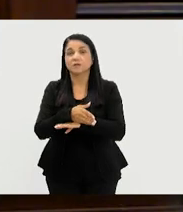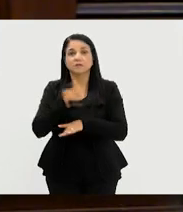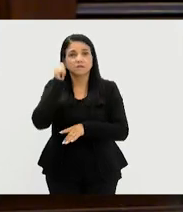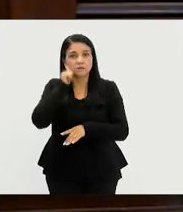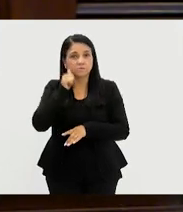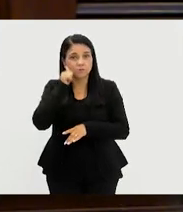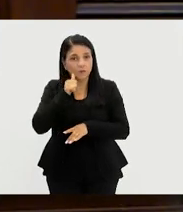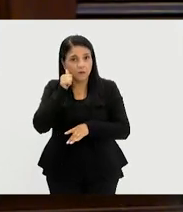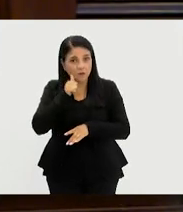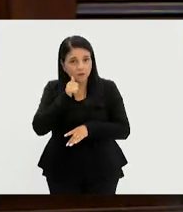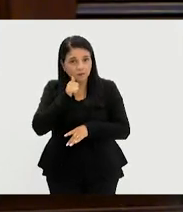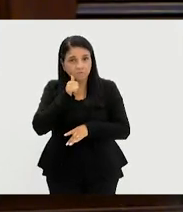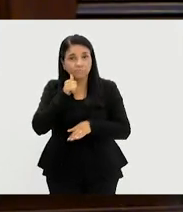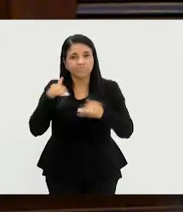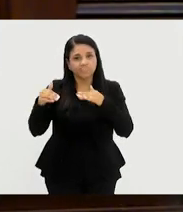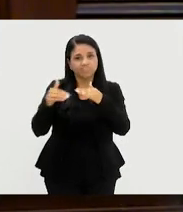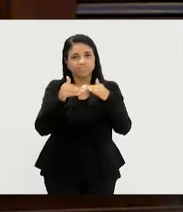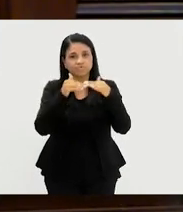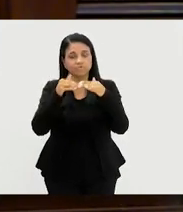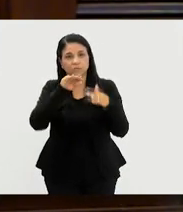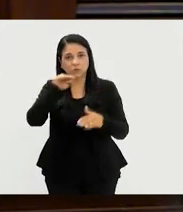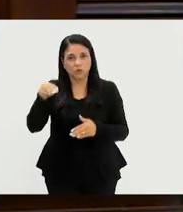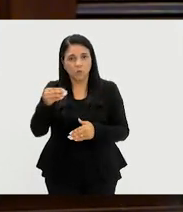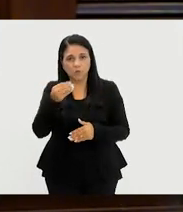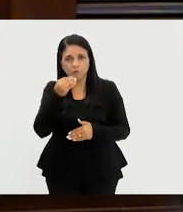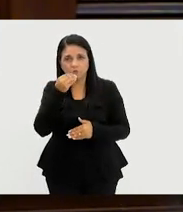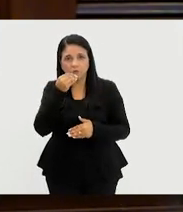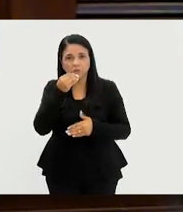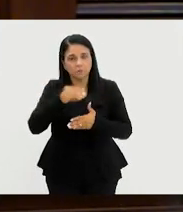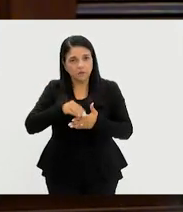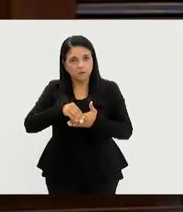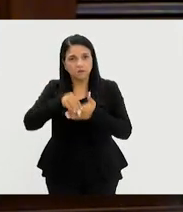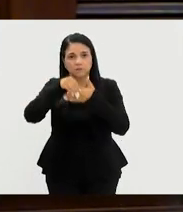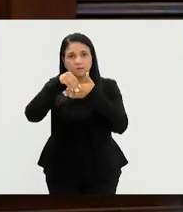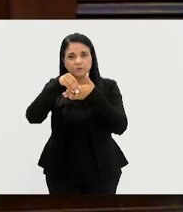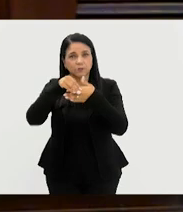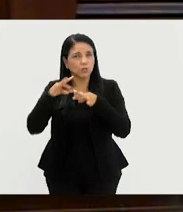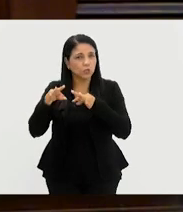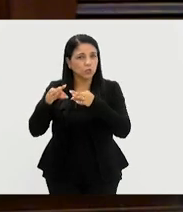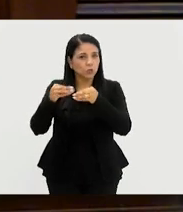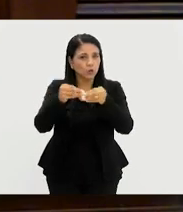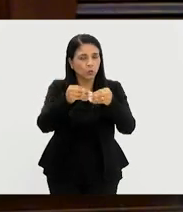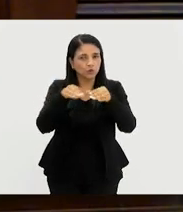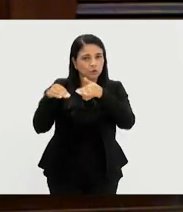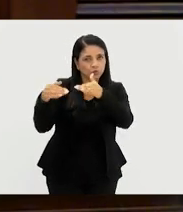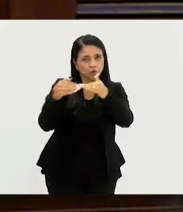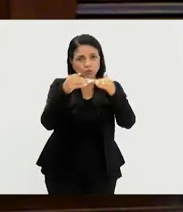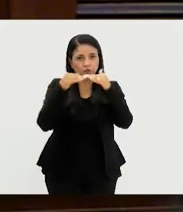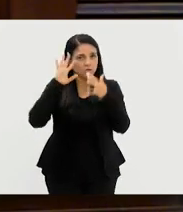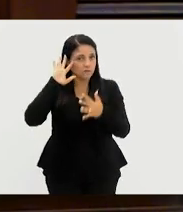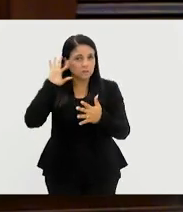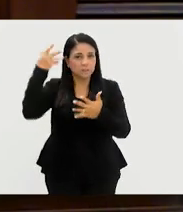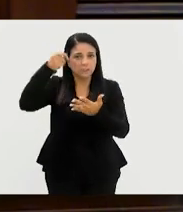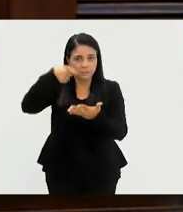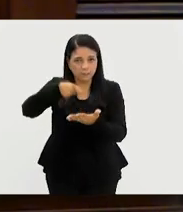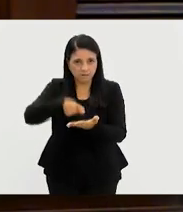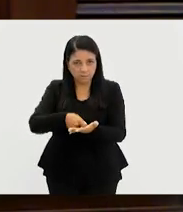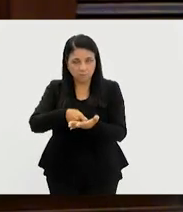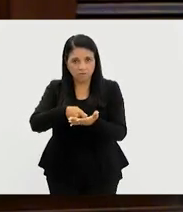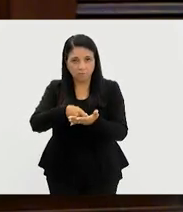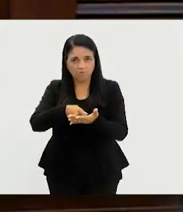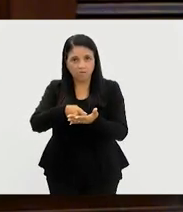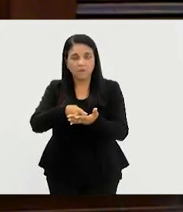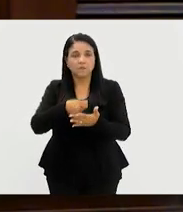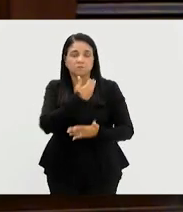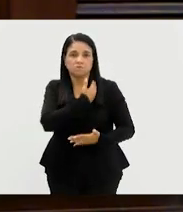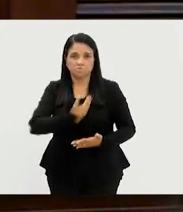mulheres e a igualdade de oportunidades para a liderança em todos os níveis de tomada de decisão na esfera